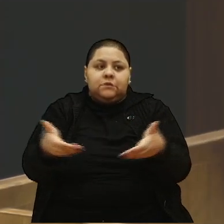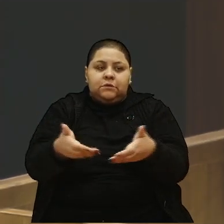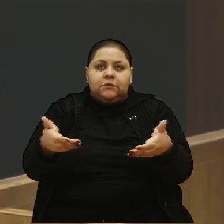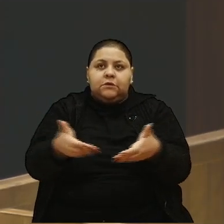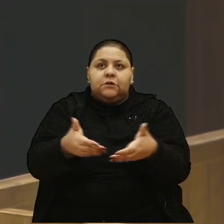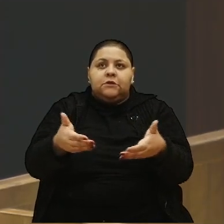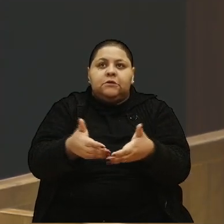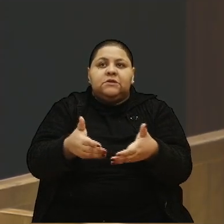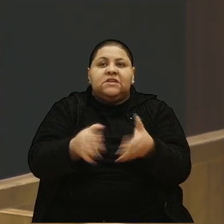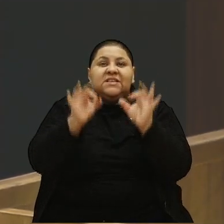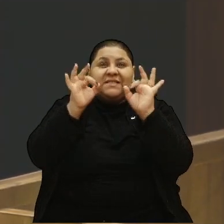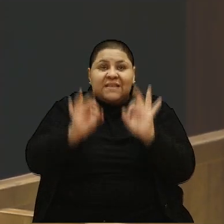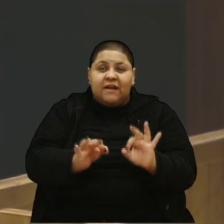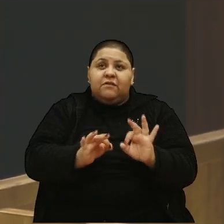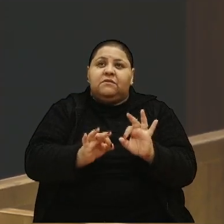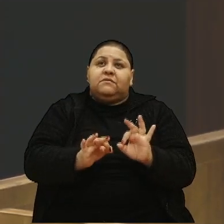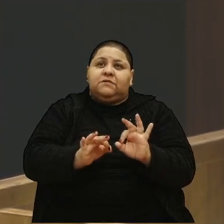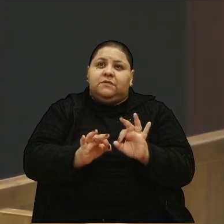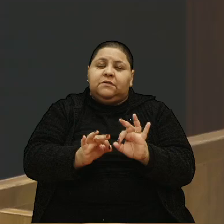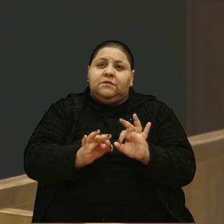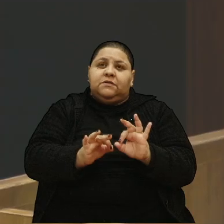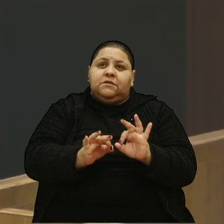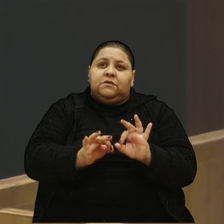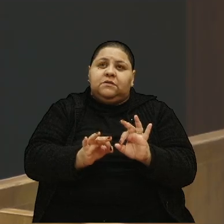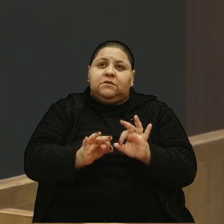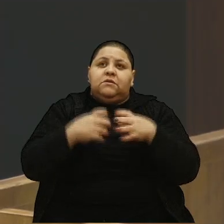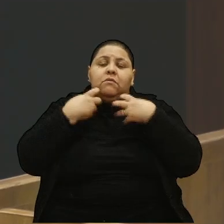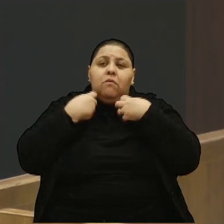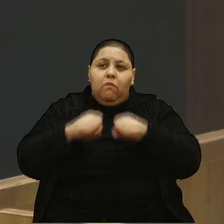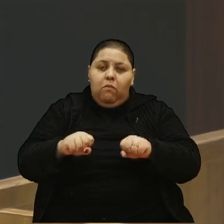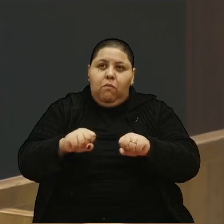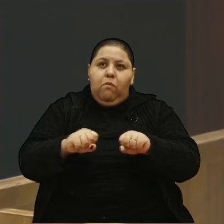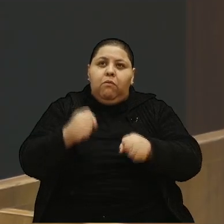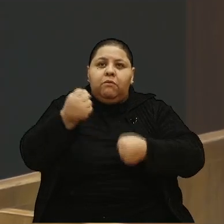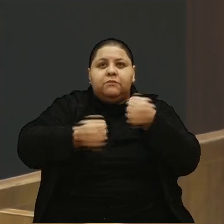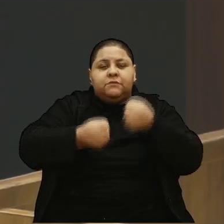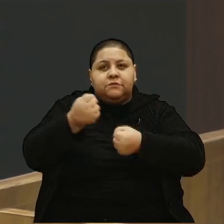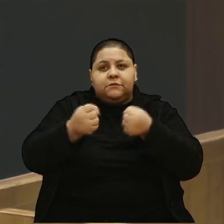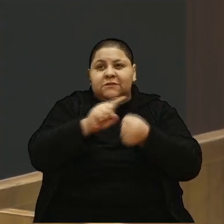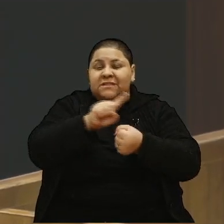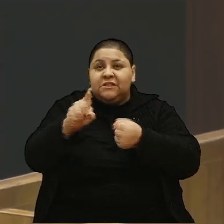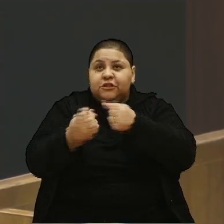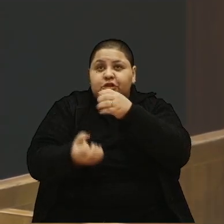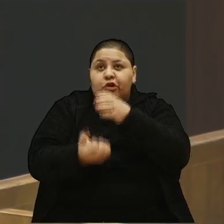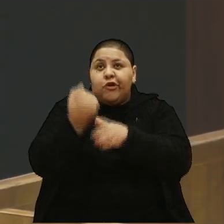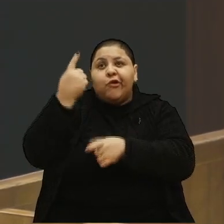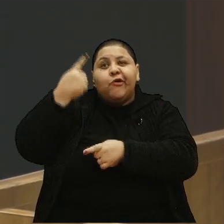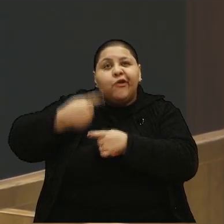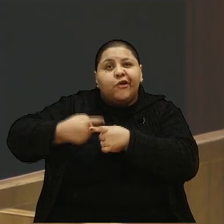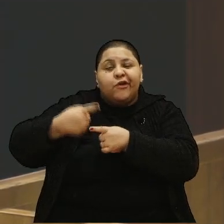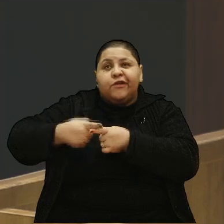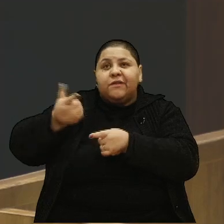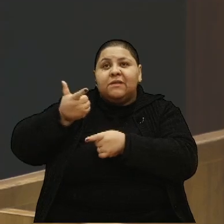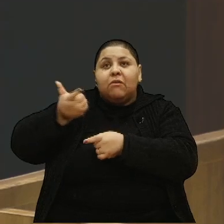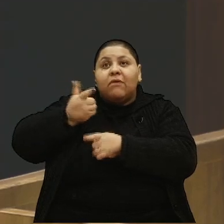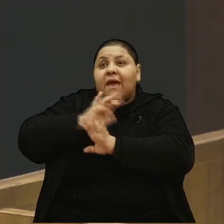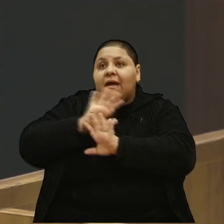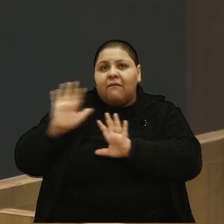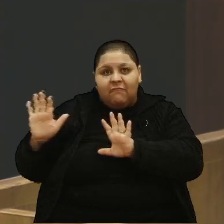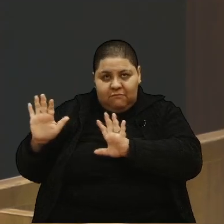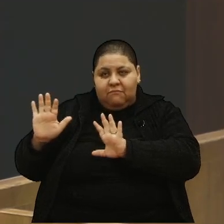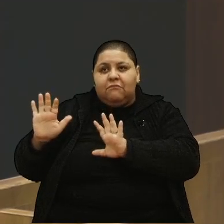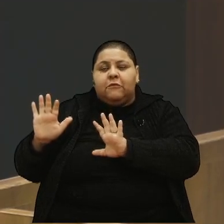realmente factível e que a Secretaria de Trânsito não implemente porque realmente não quer.